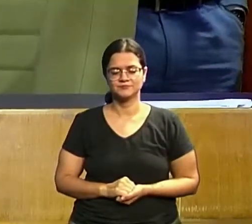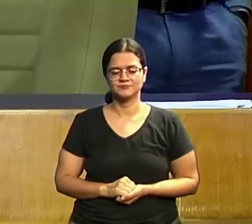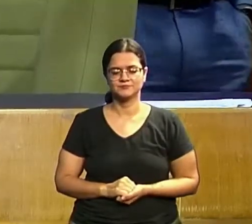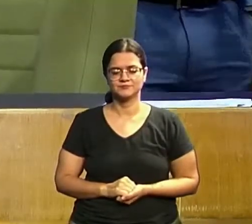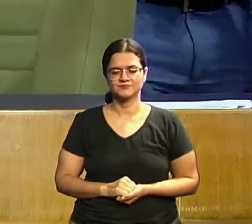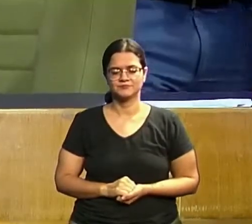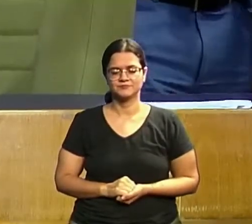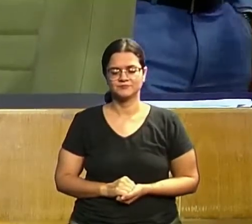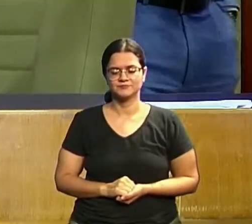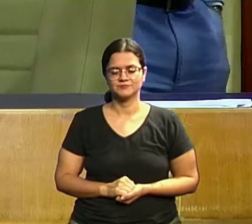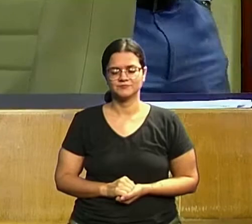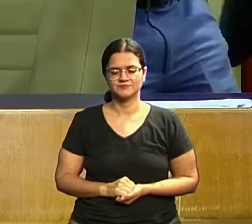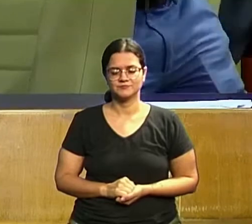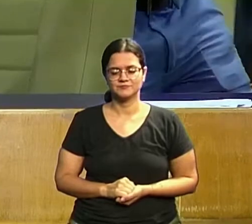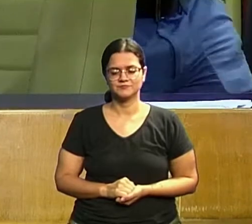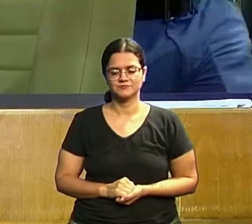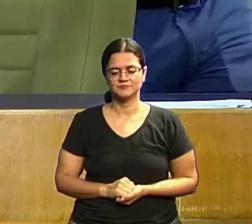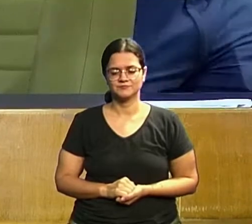Próximo projeto.